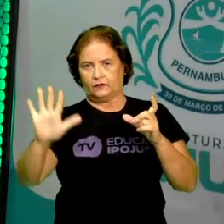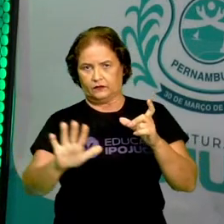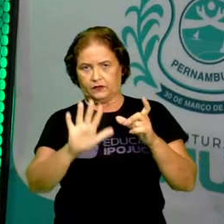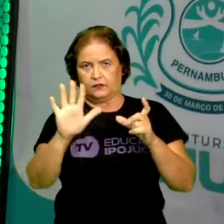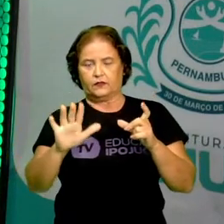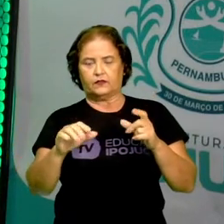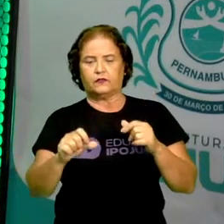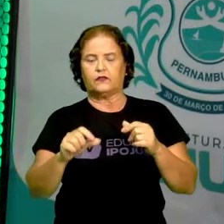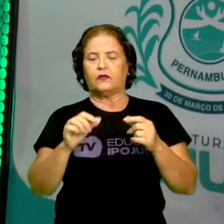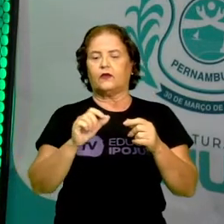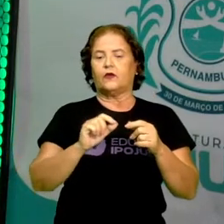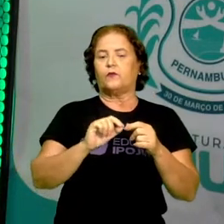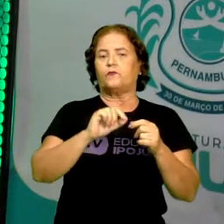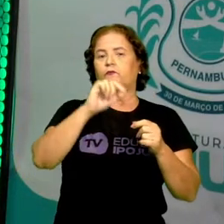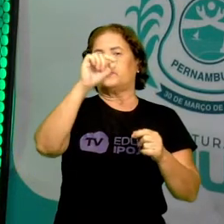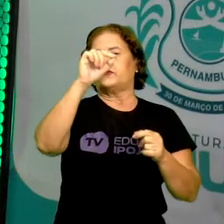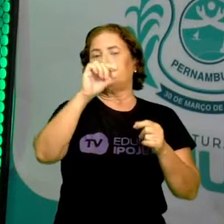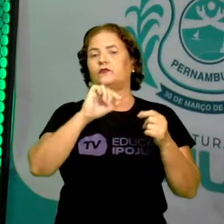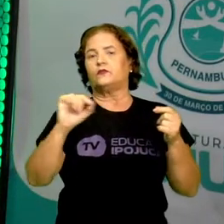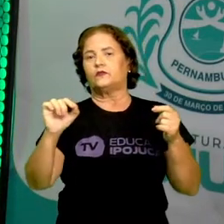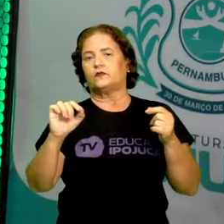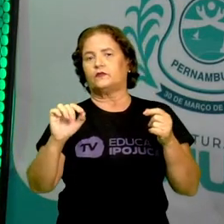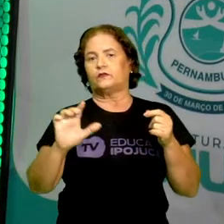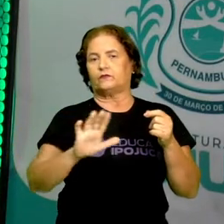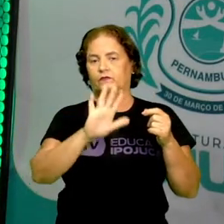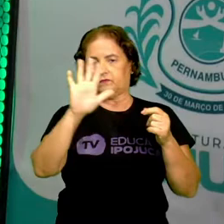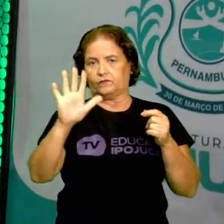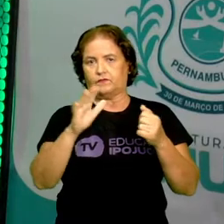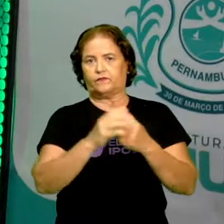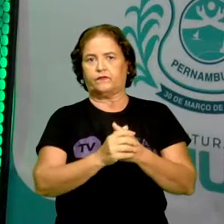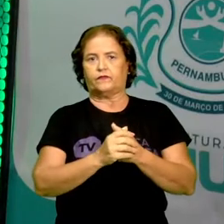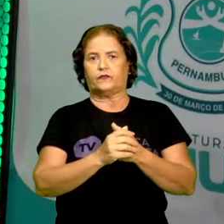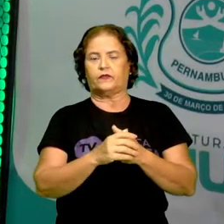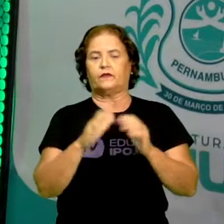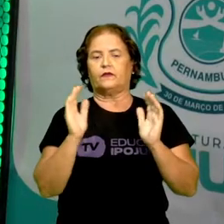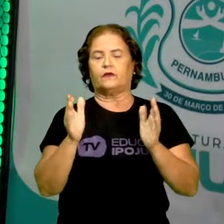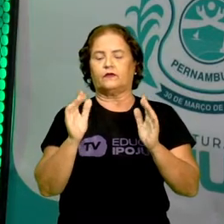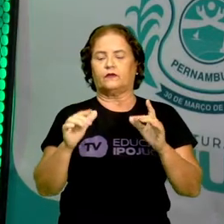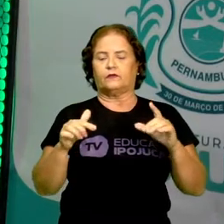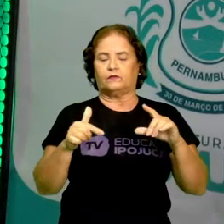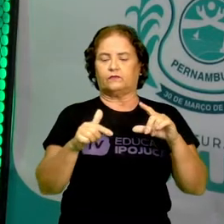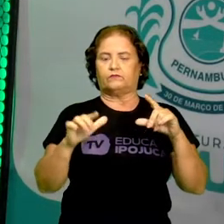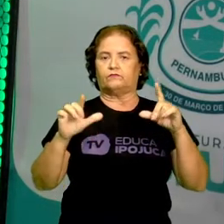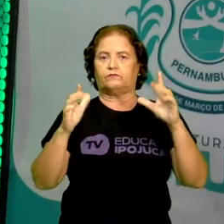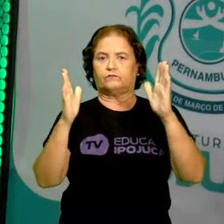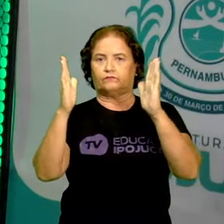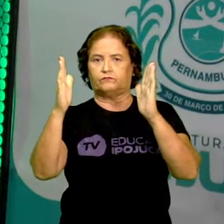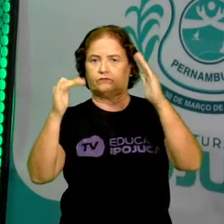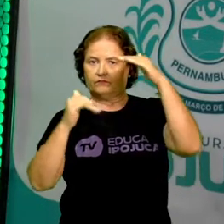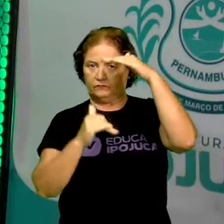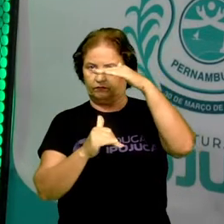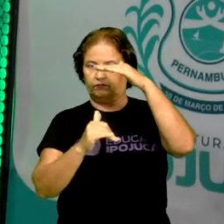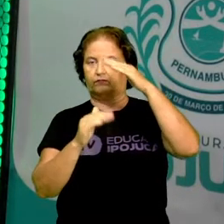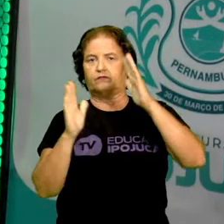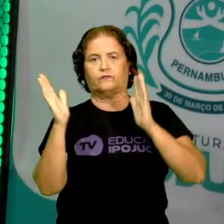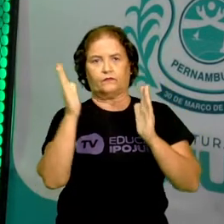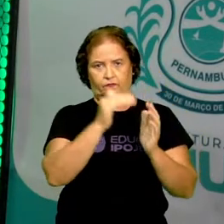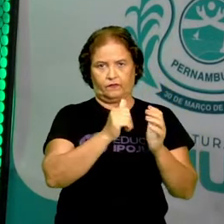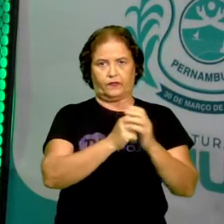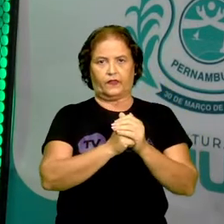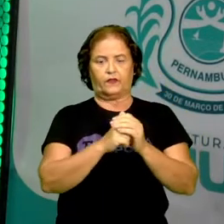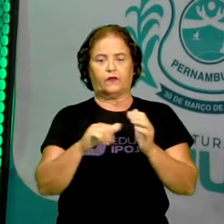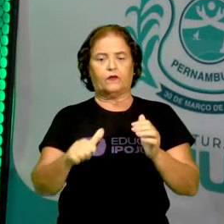de uma figura. Vamos agora estudar sobre a área dos quadriláteros. O primeiro quadrilátero é